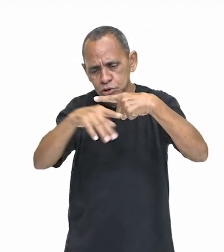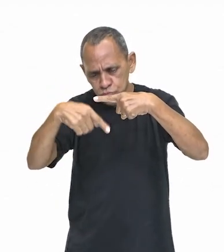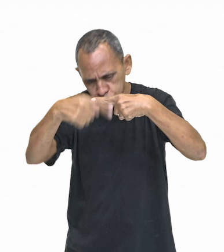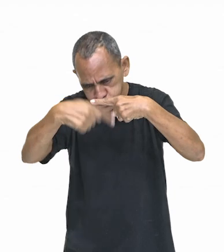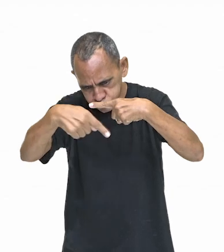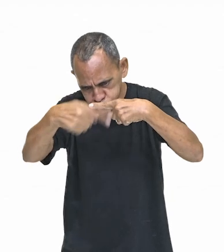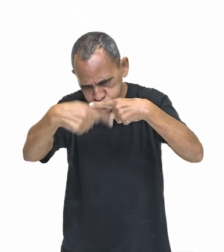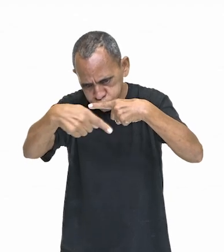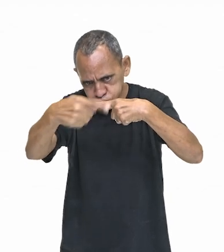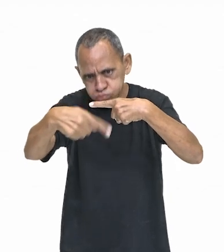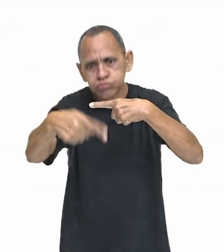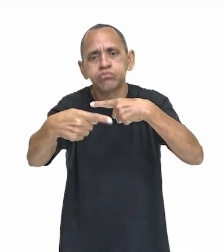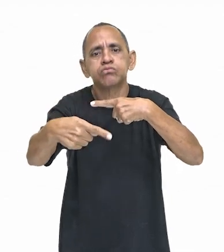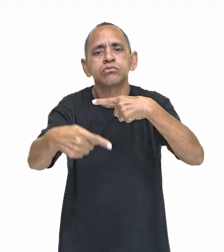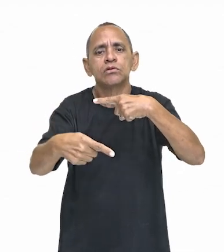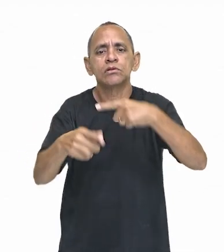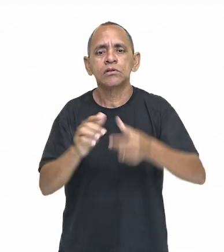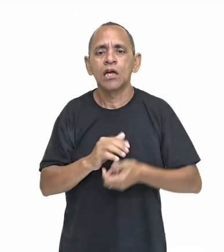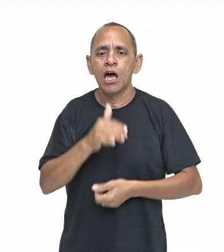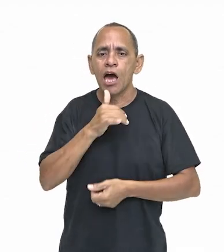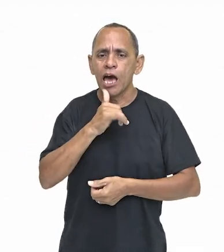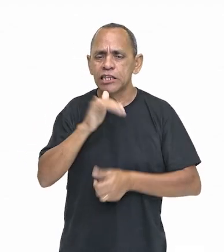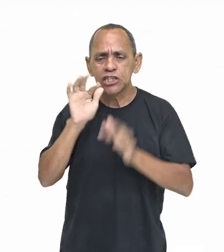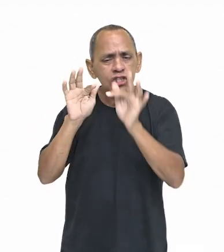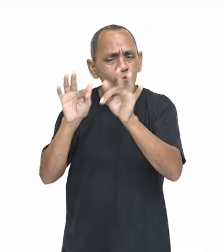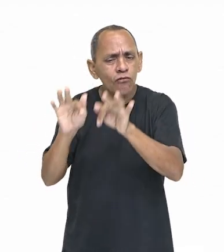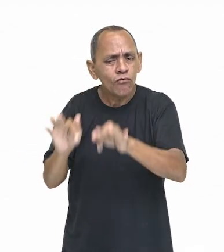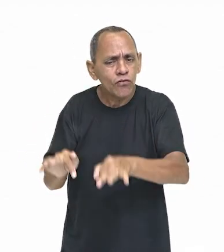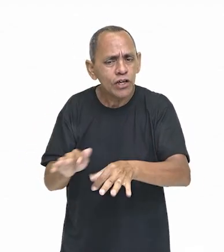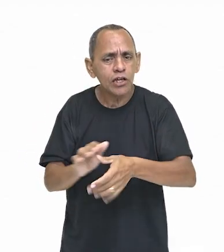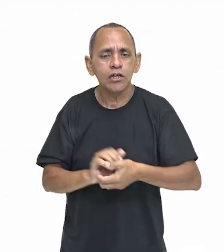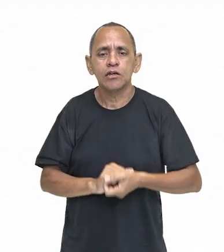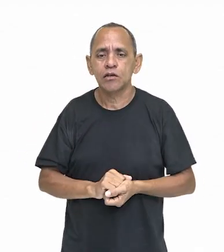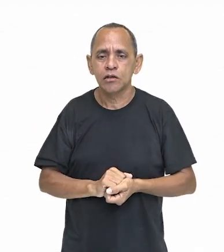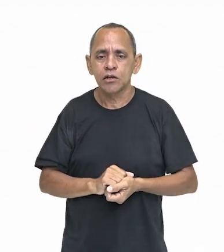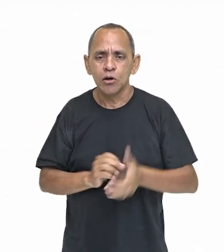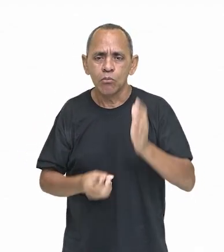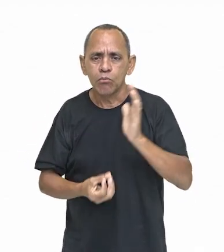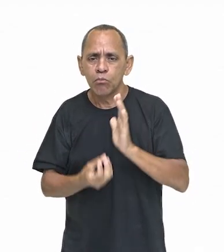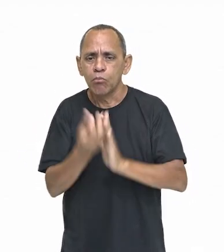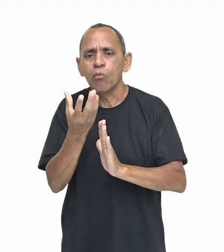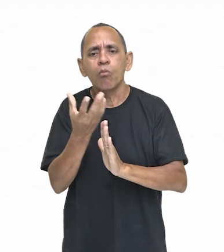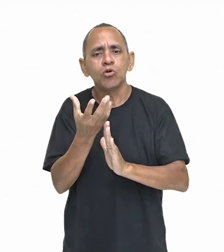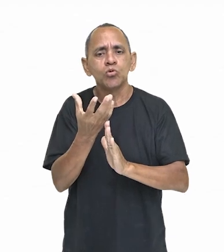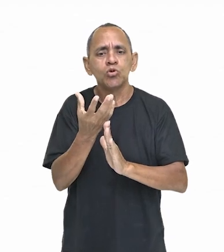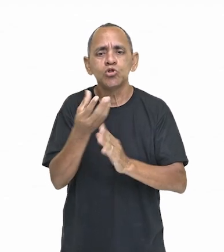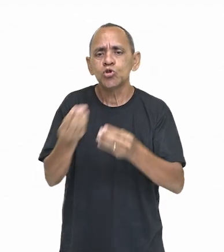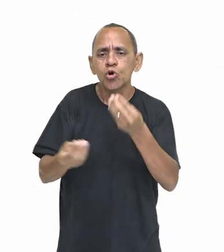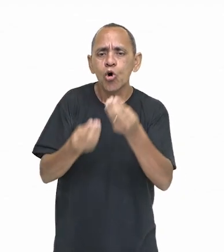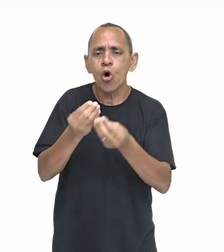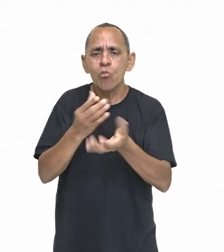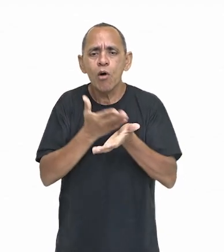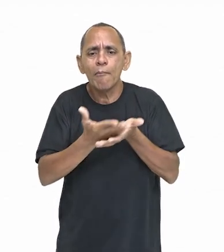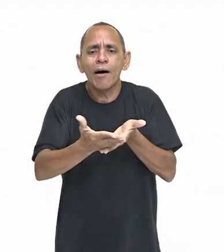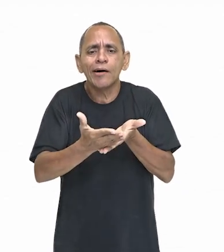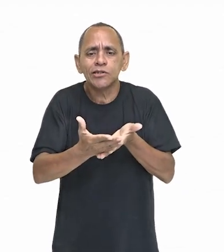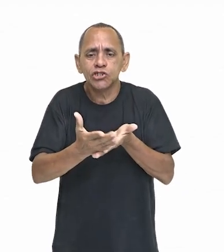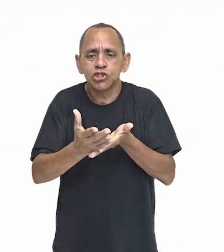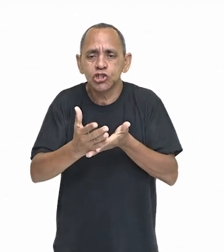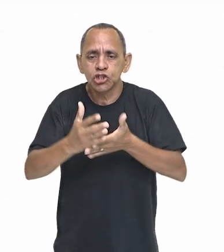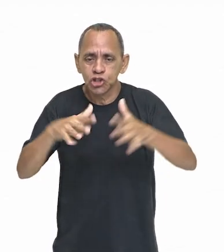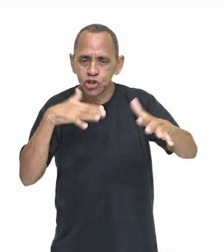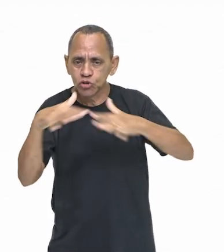transformação da energia da água em movimento, ou seja, tem energia cinética. Todo